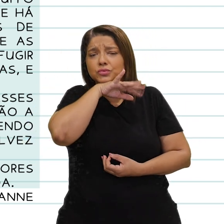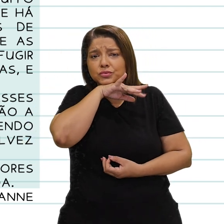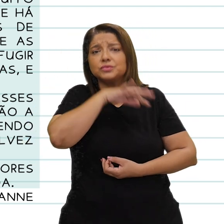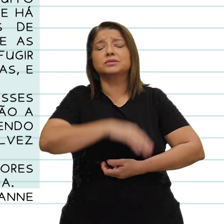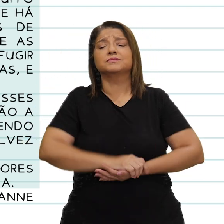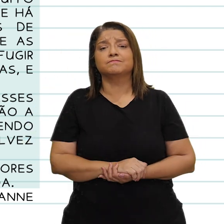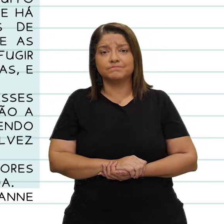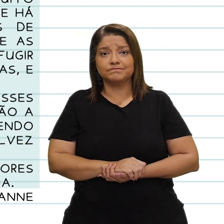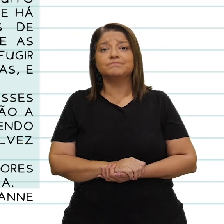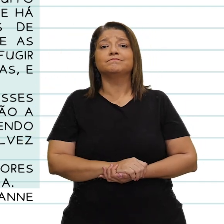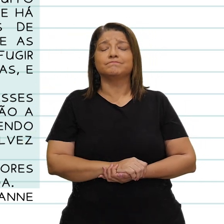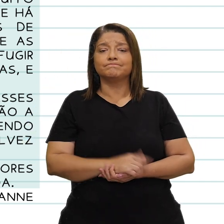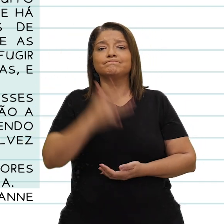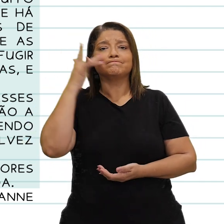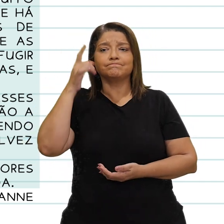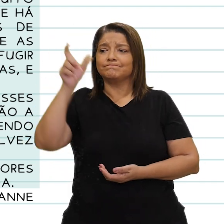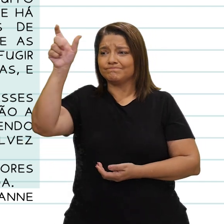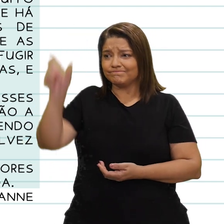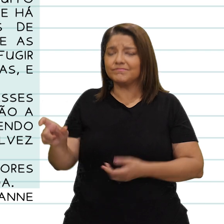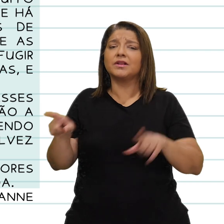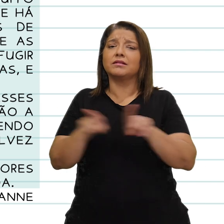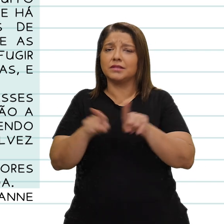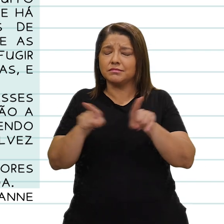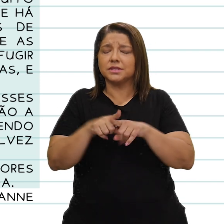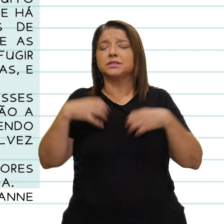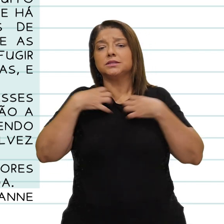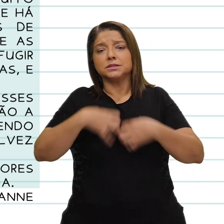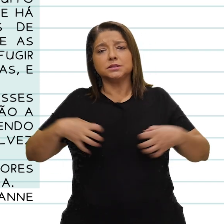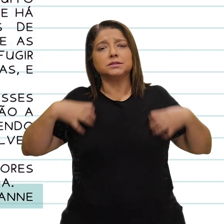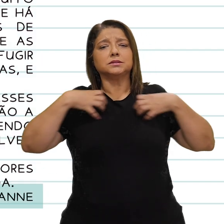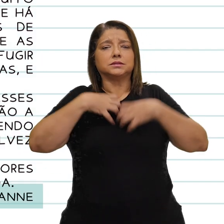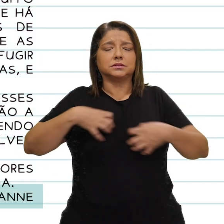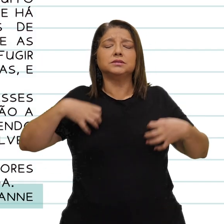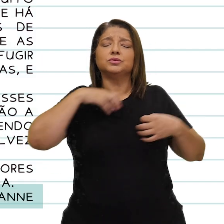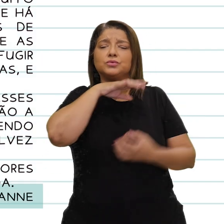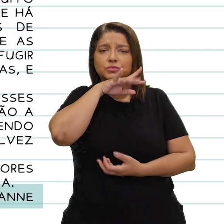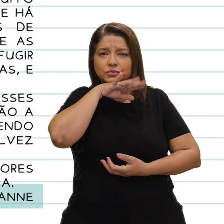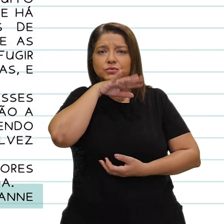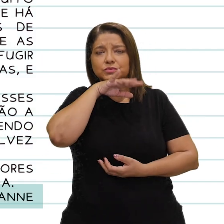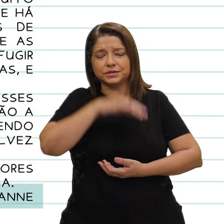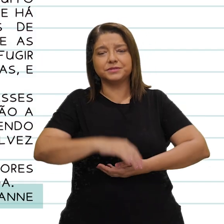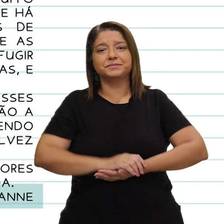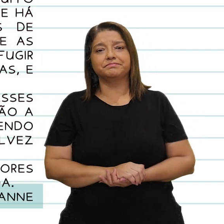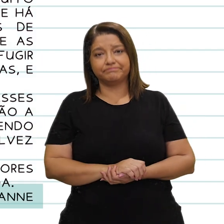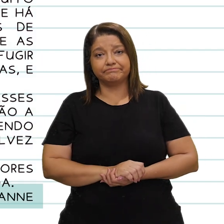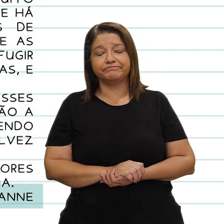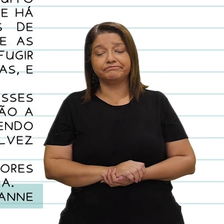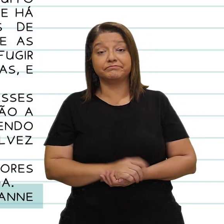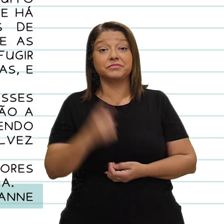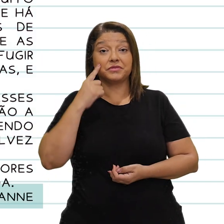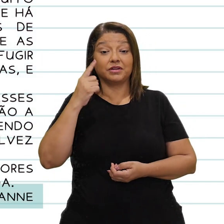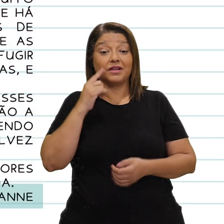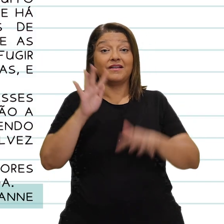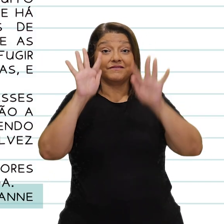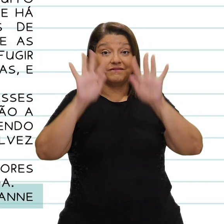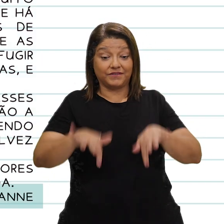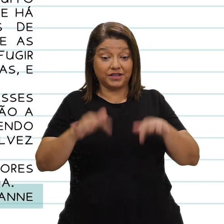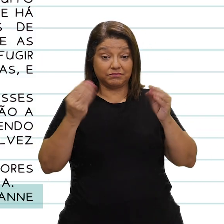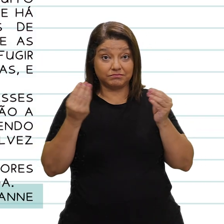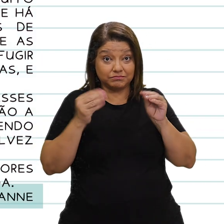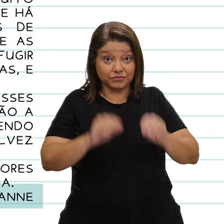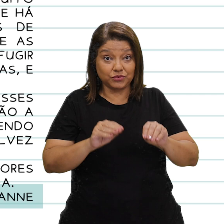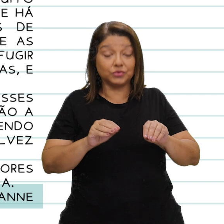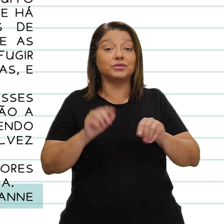Mip também está muito perturbada. Sua N. Ao finalizar a